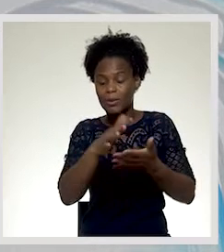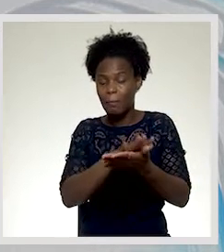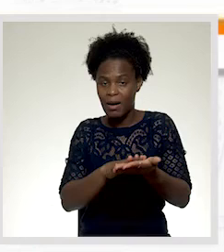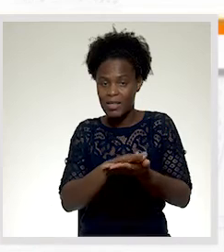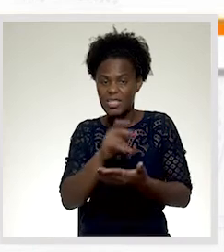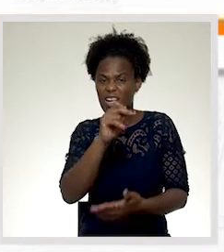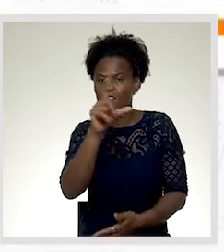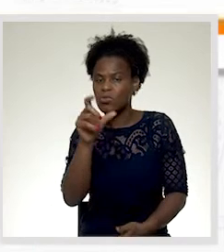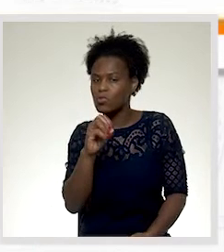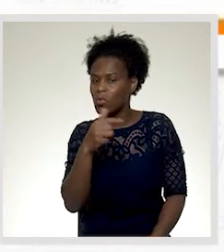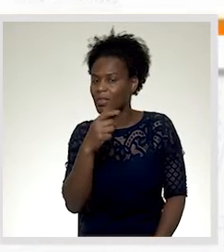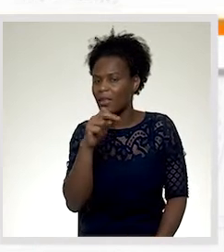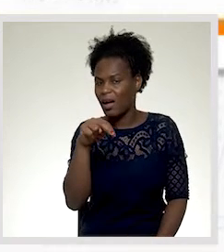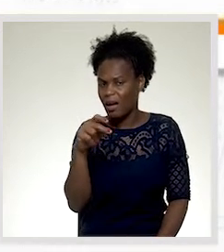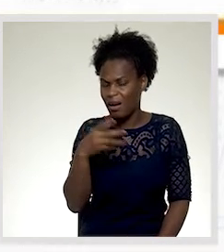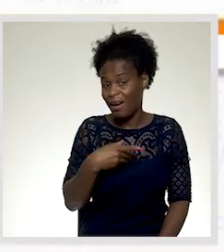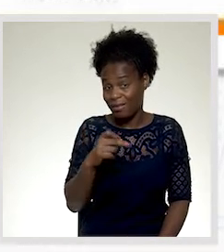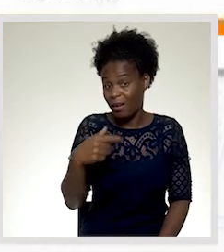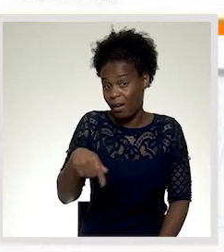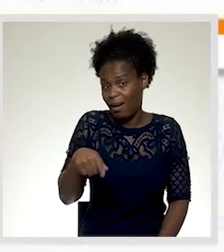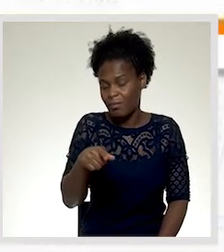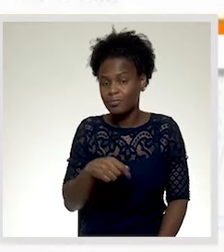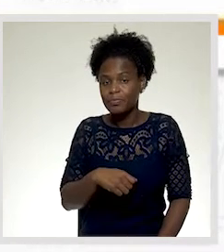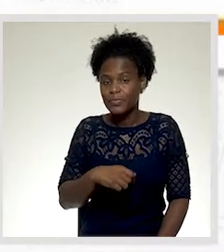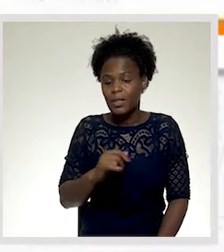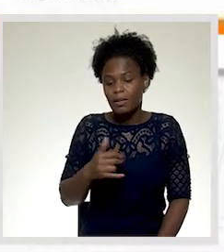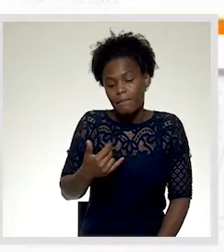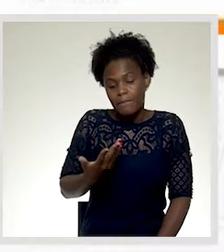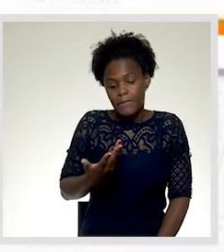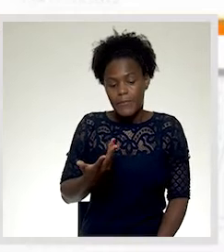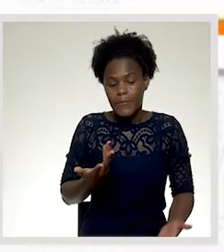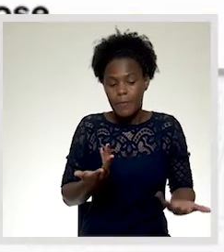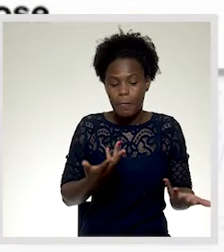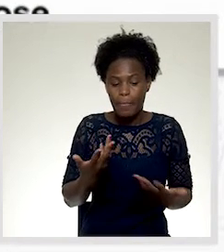aqui também as bases azotadas que as compõem. Bom,